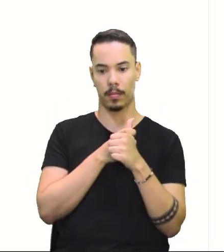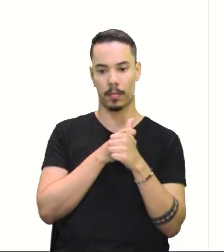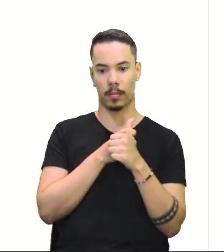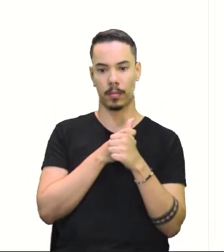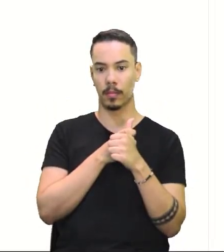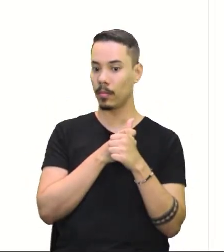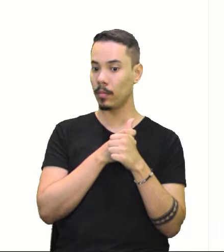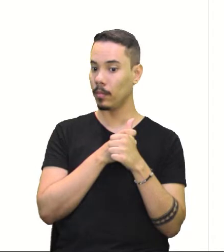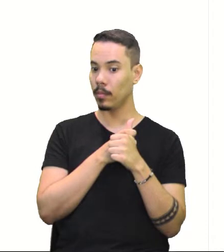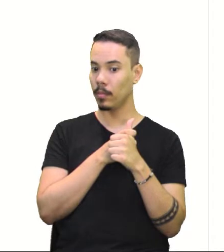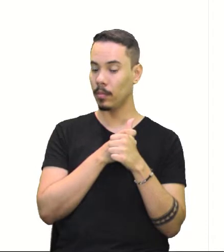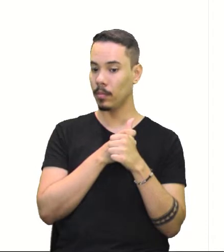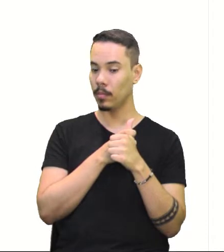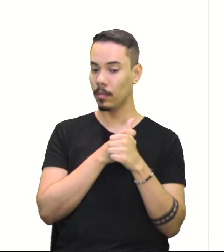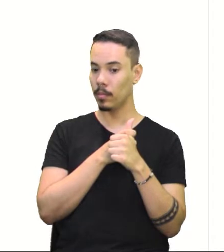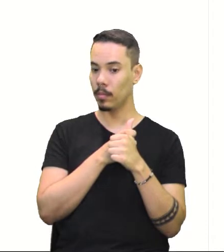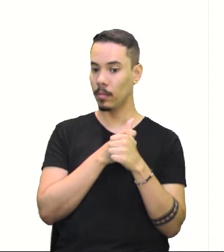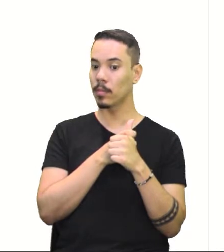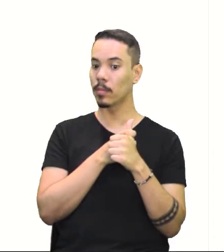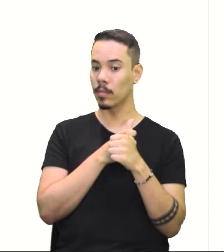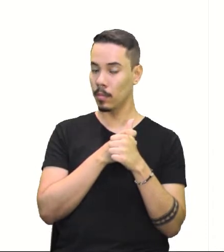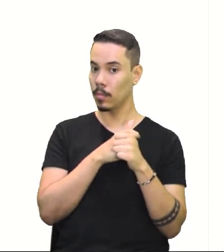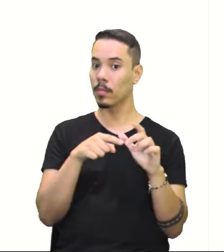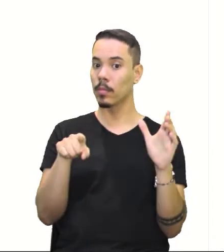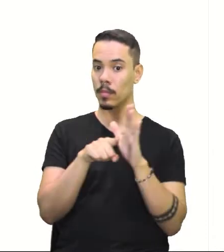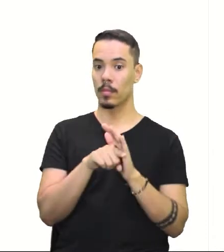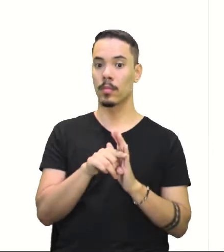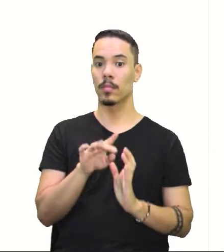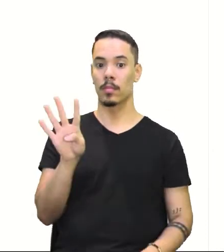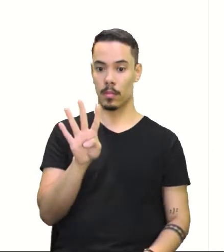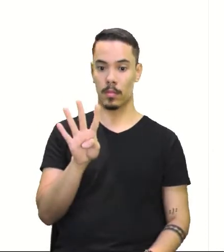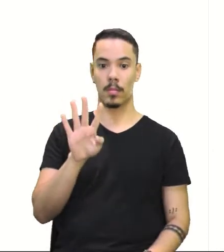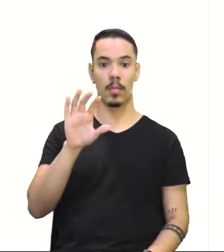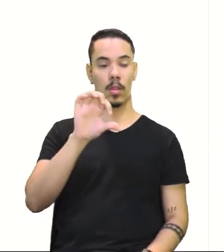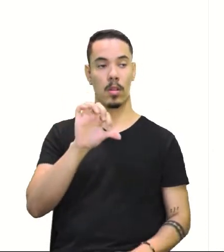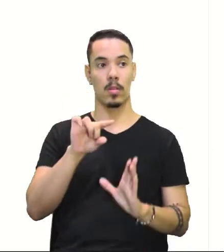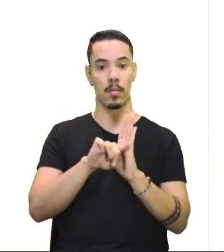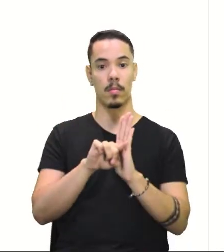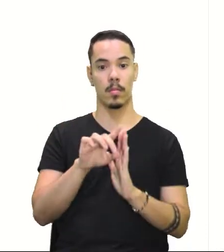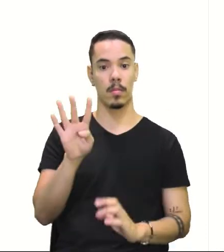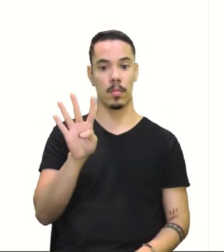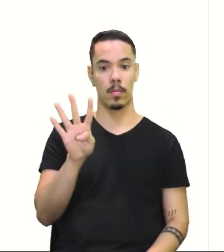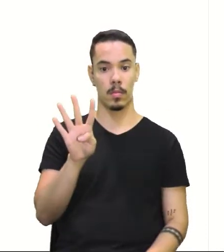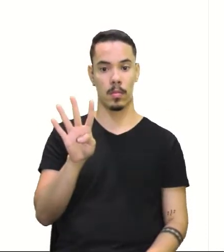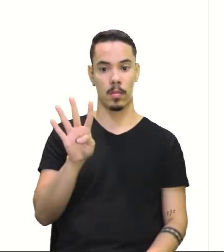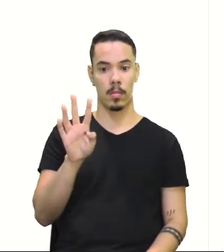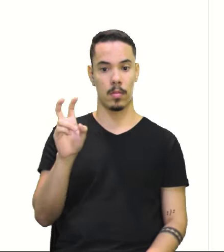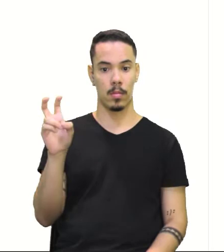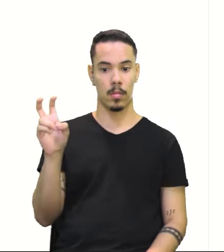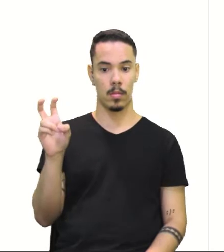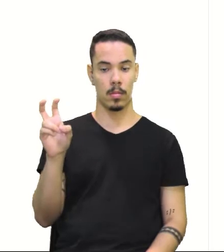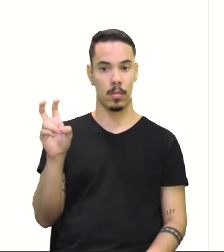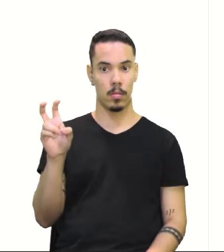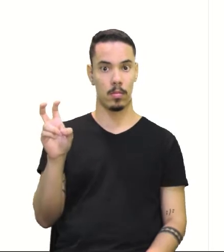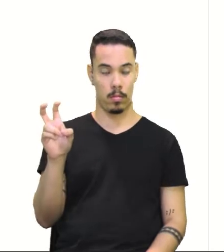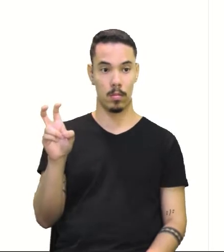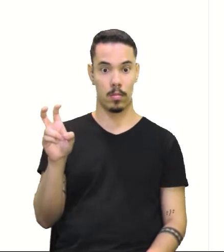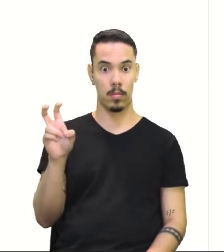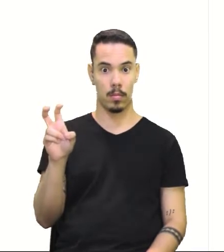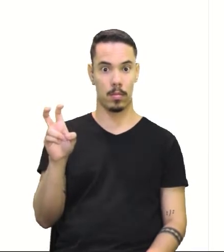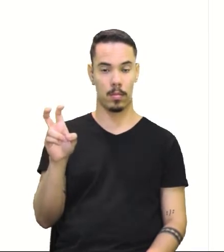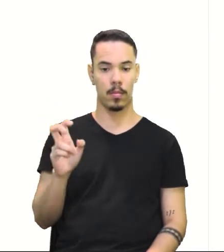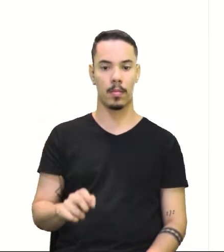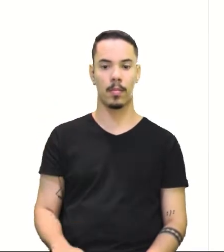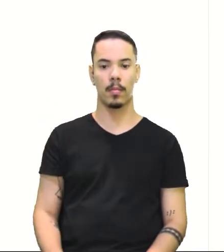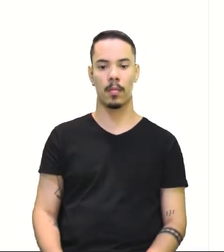é a mesma coisa que menos 4 só, né? Isso. 9 menos 4, 9 menos 4, 5. 5. Beleza.